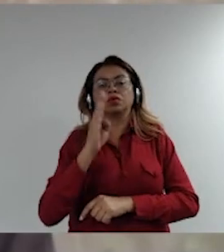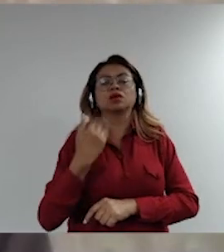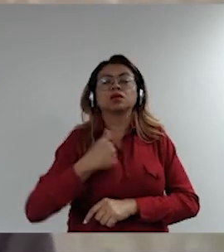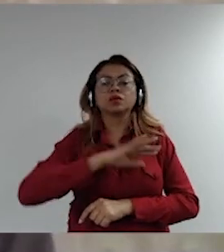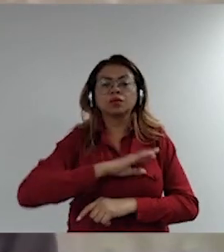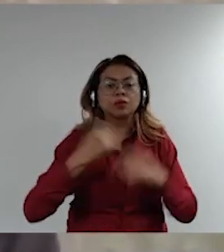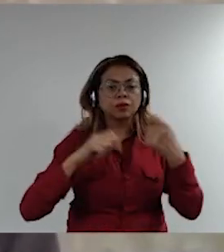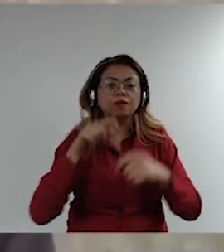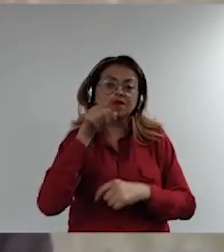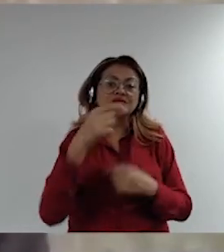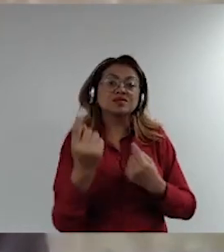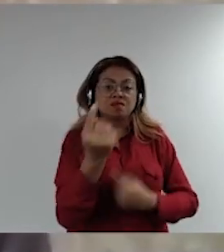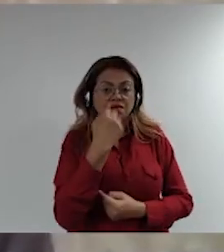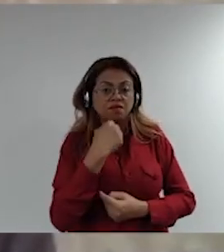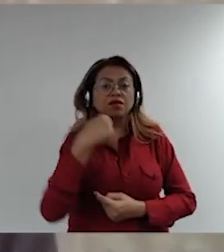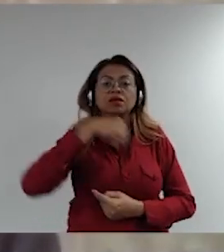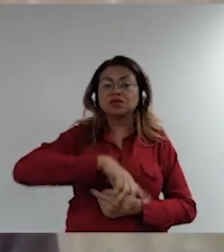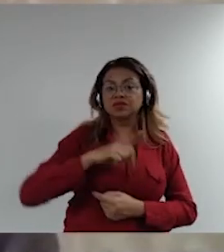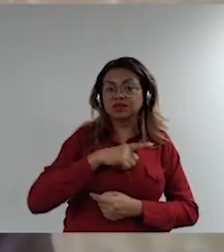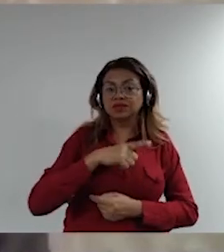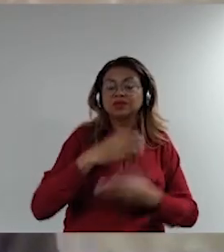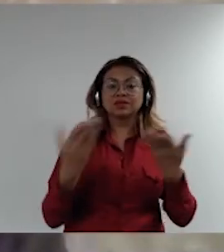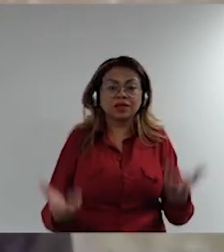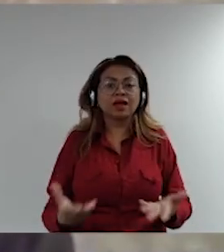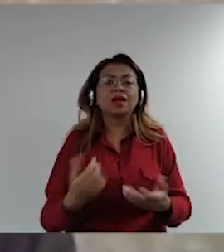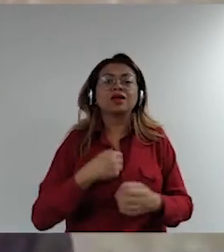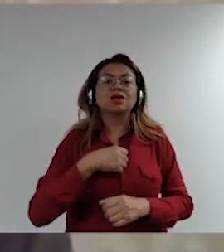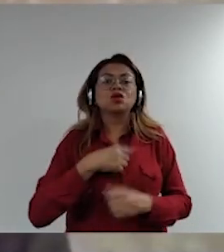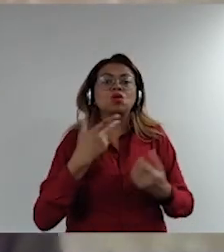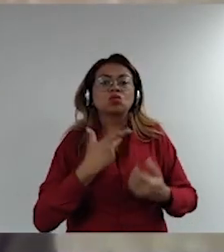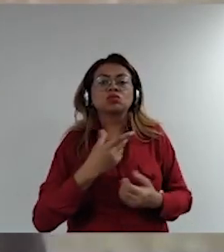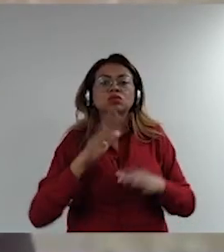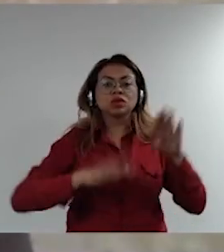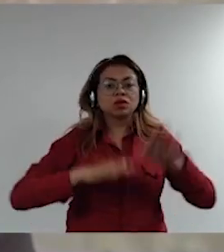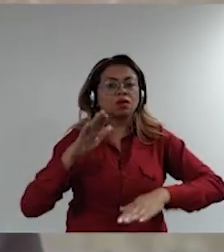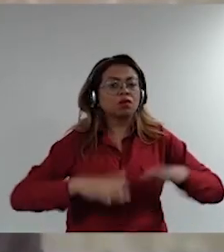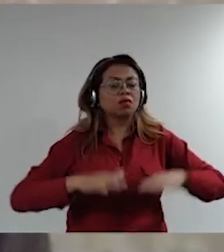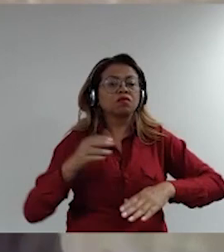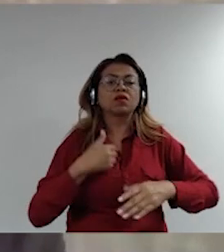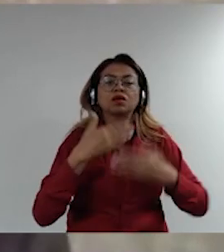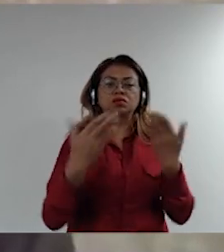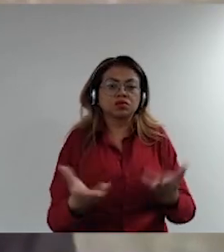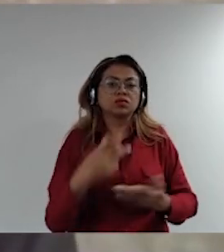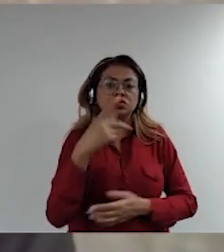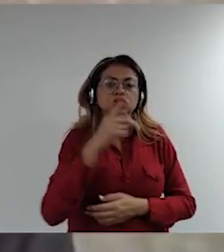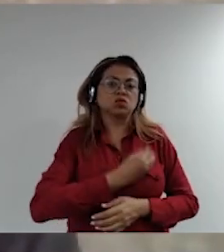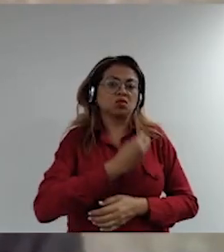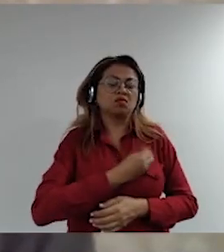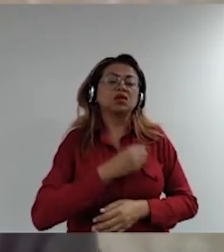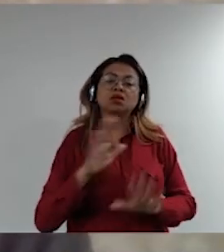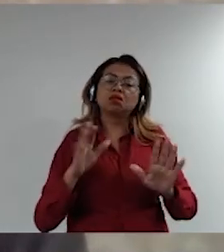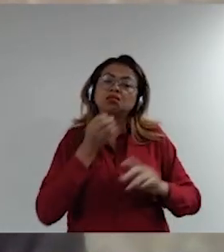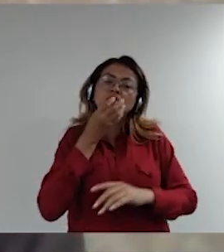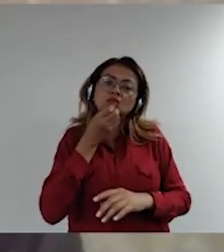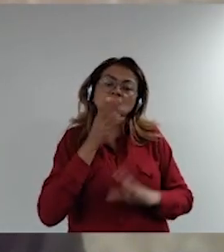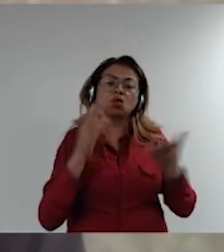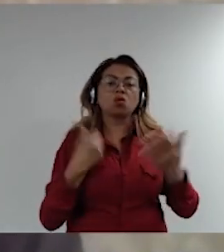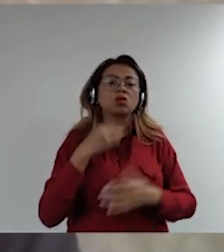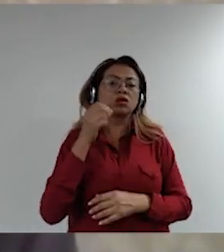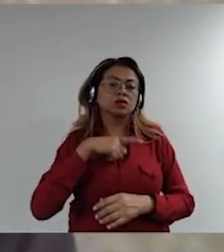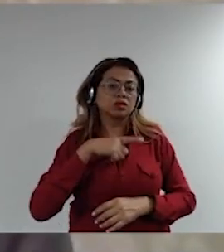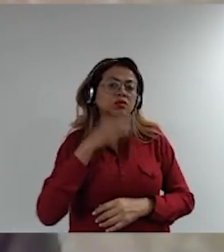que você venha, você que tem uma situação economicamente falando mais favorável, você que tem uma experiência